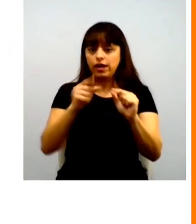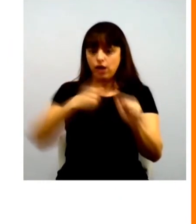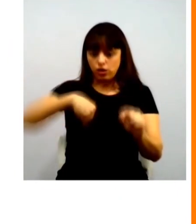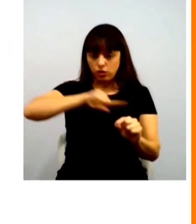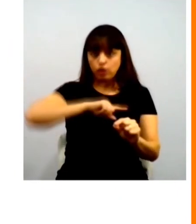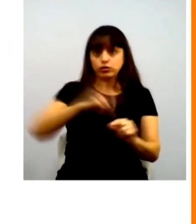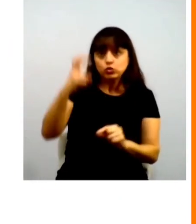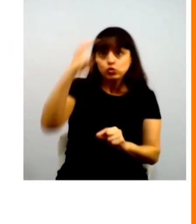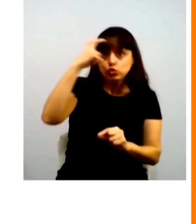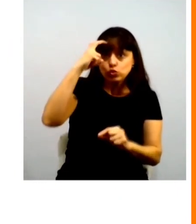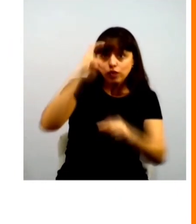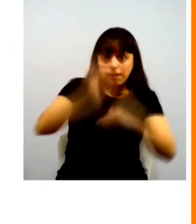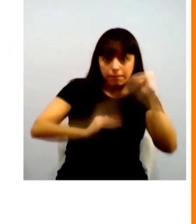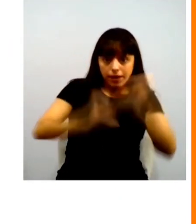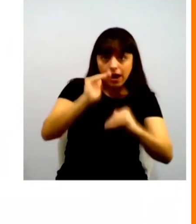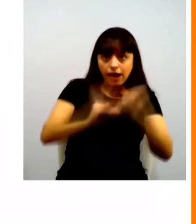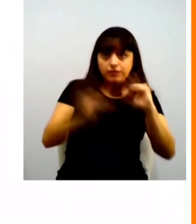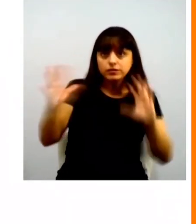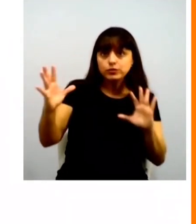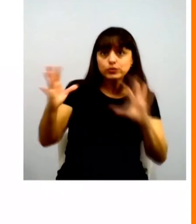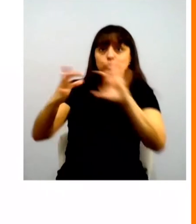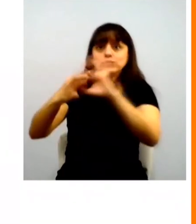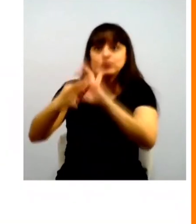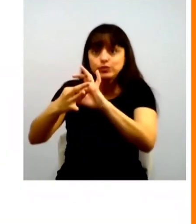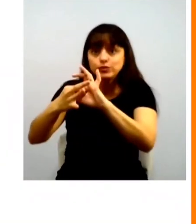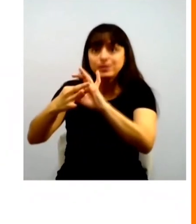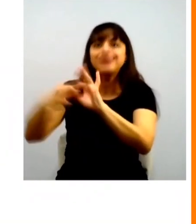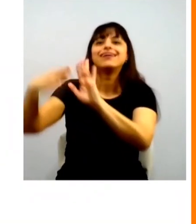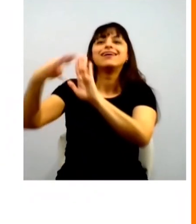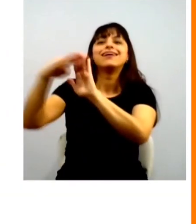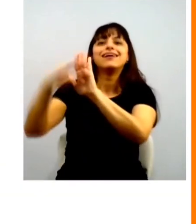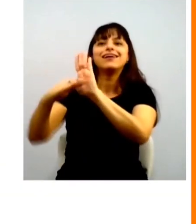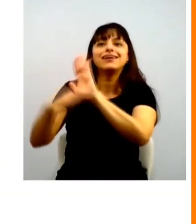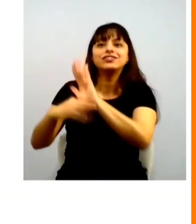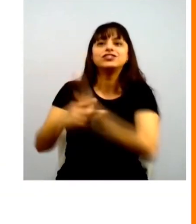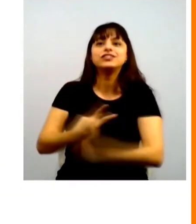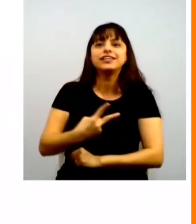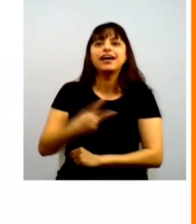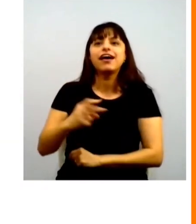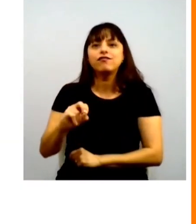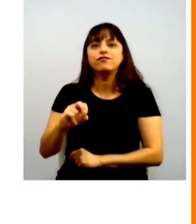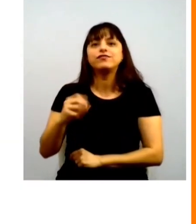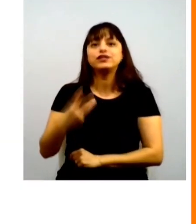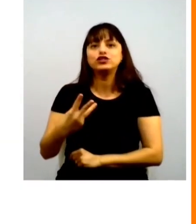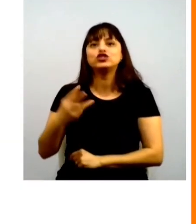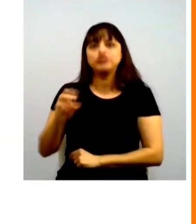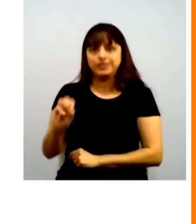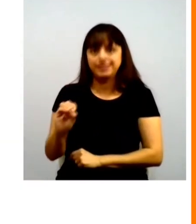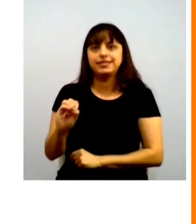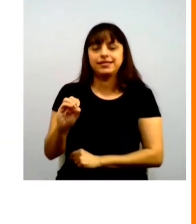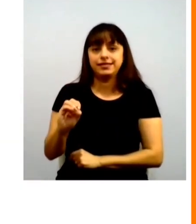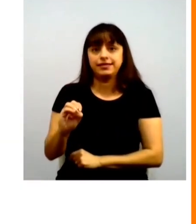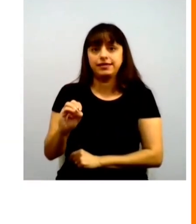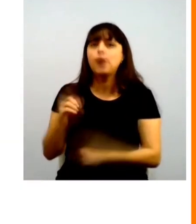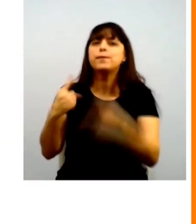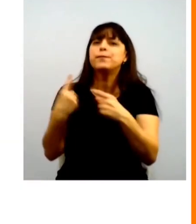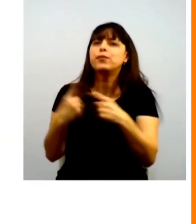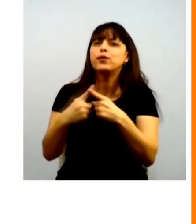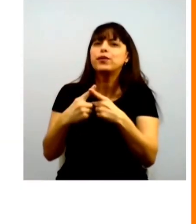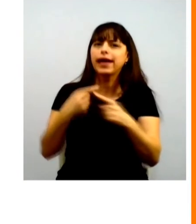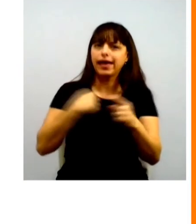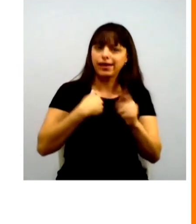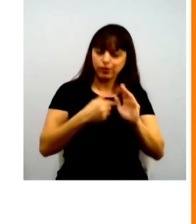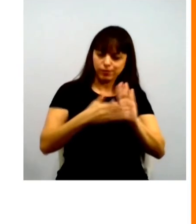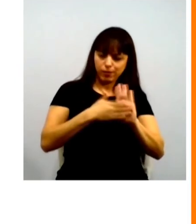Sostenível. Não porque isto seja Nações Unidas, mas porque é uma agenda que hoje em dia está circulando a nível mundial. É a dizer, o que eu